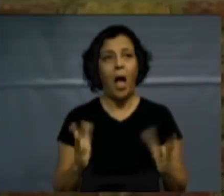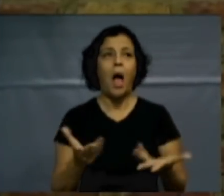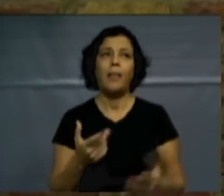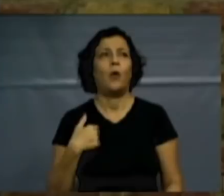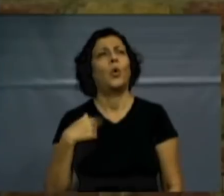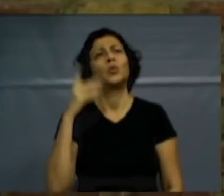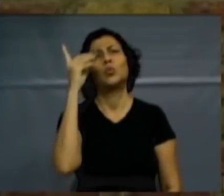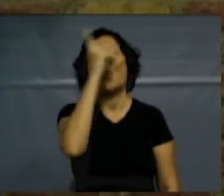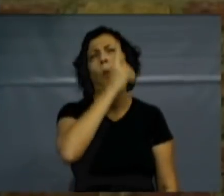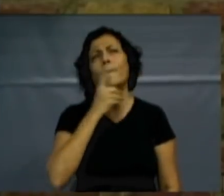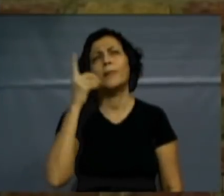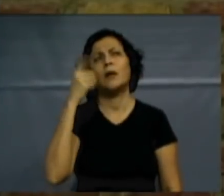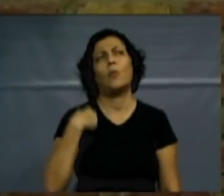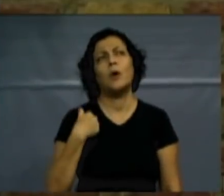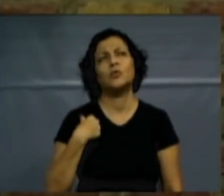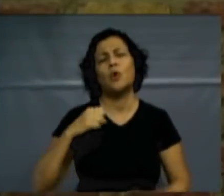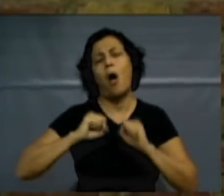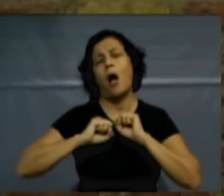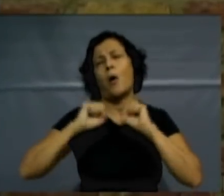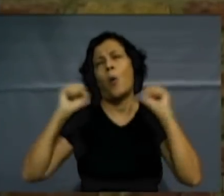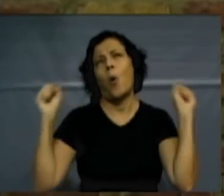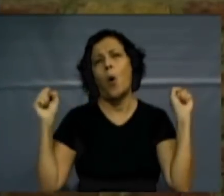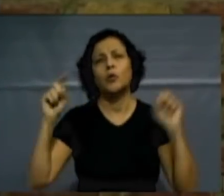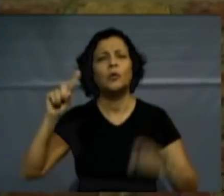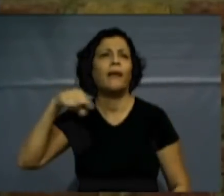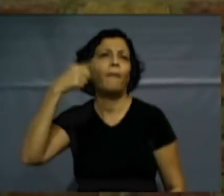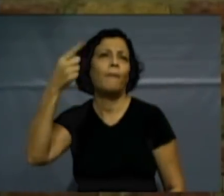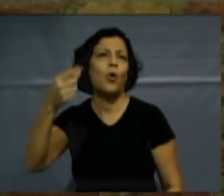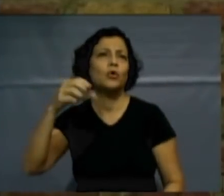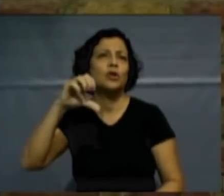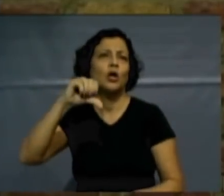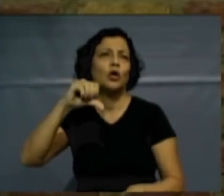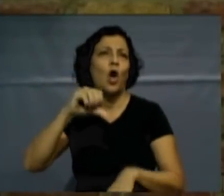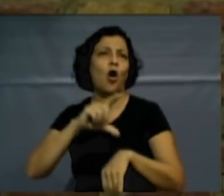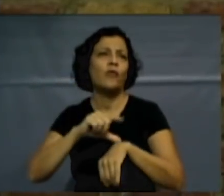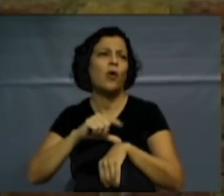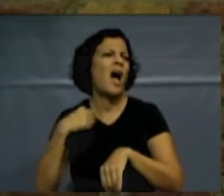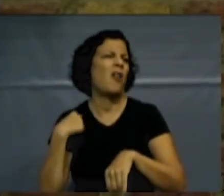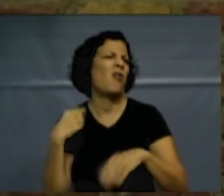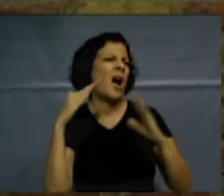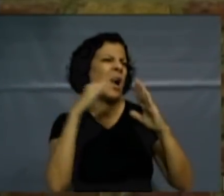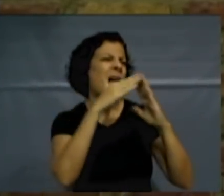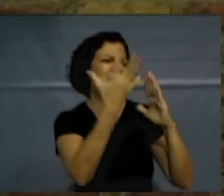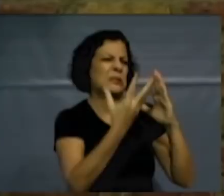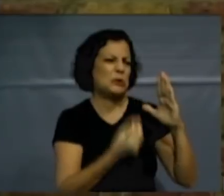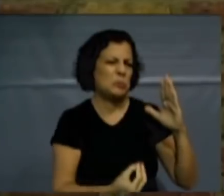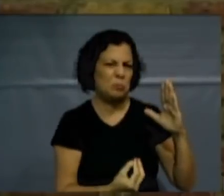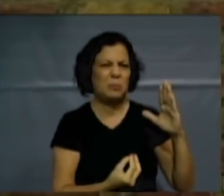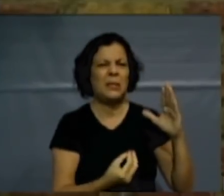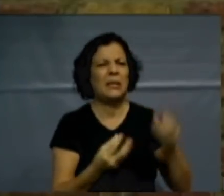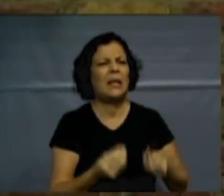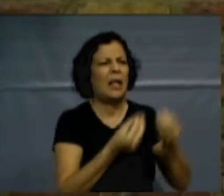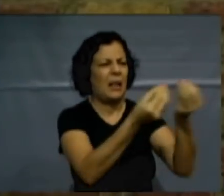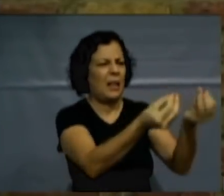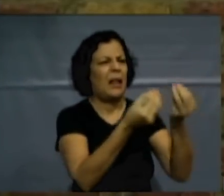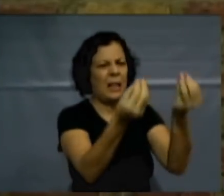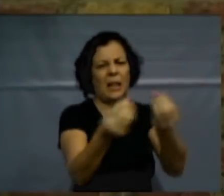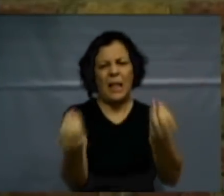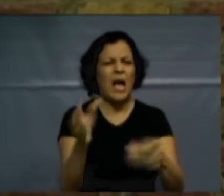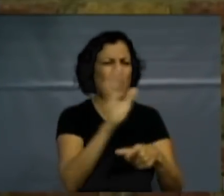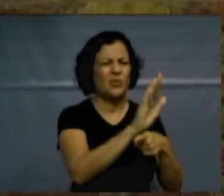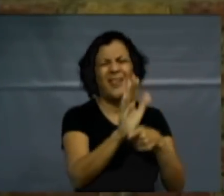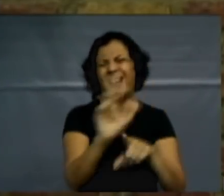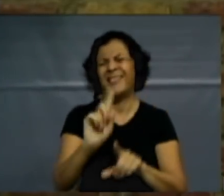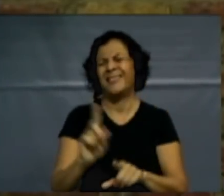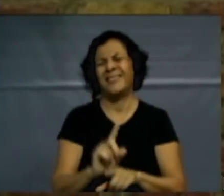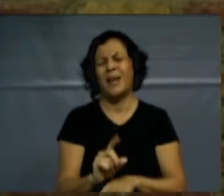só acordo depois das 9. Não vou na casa espírita para entregar a cesta básica às 6 horas da manhã, porque é muito cedo para chegar.